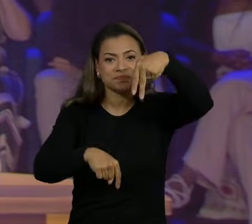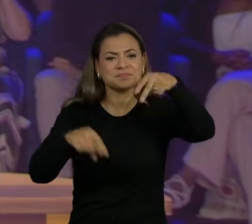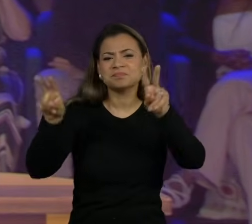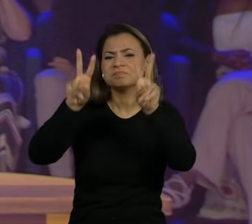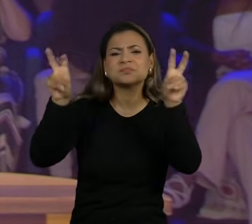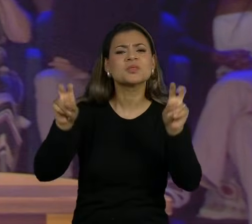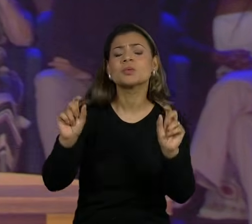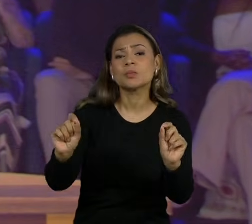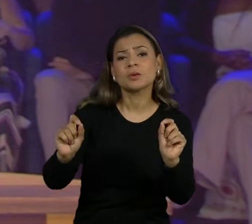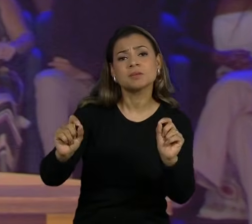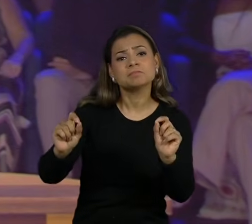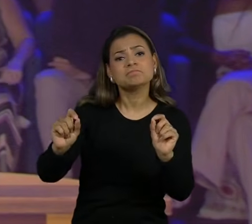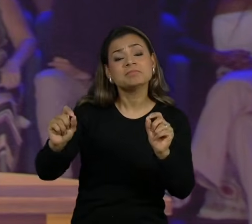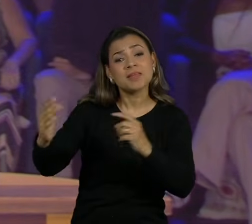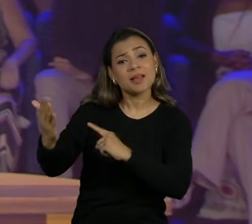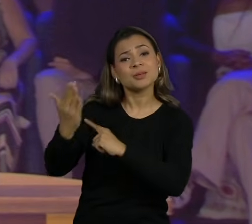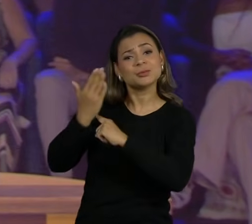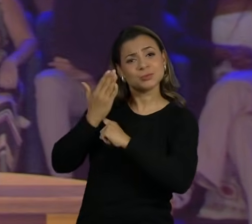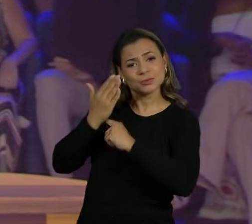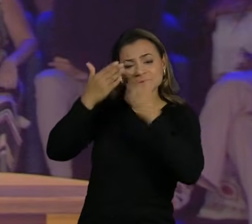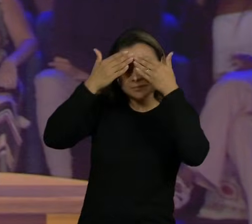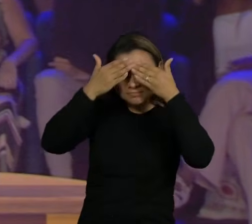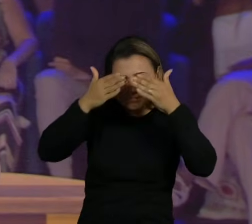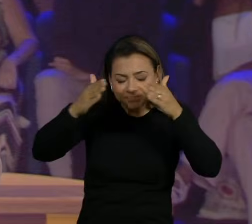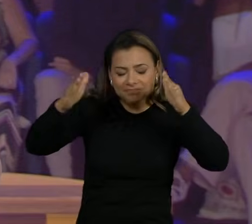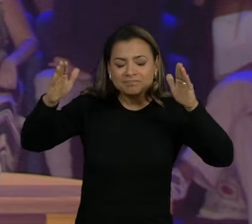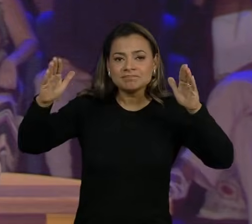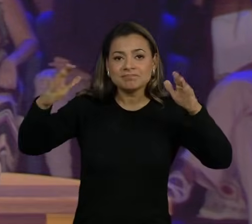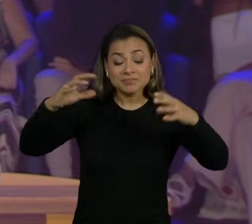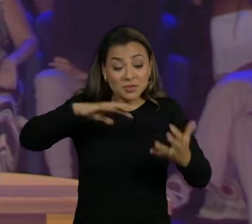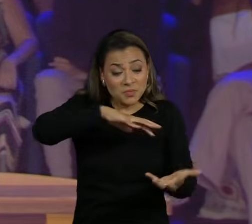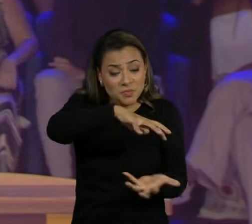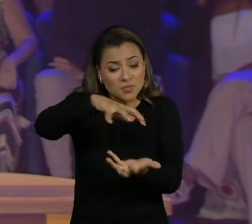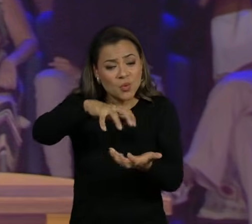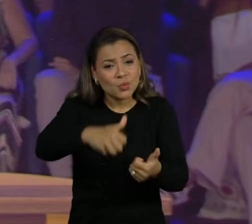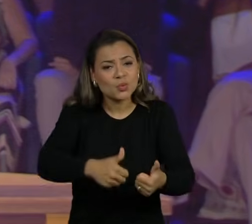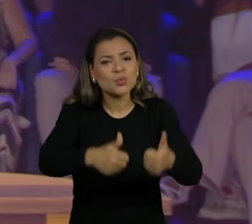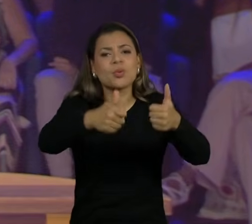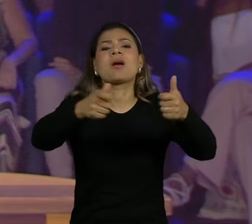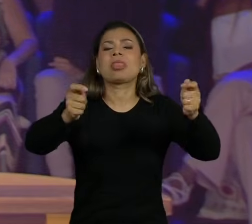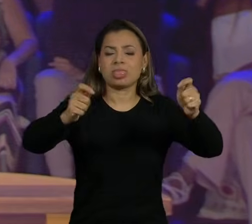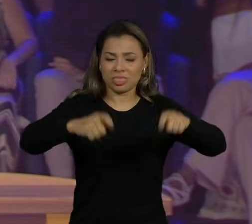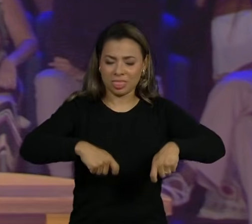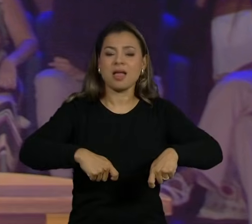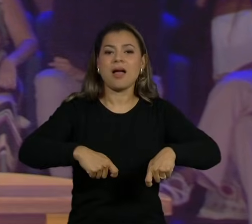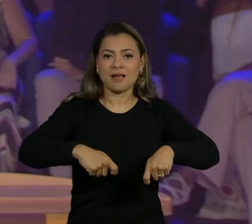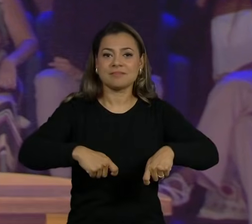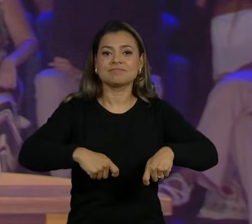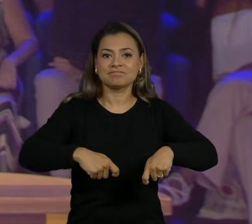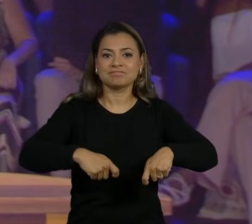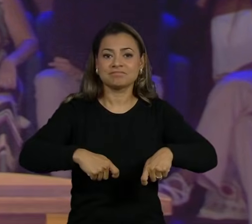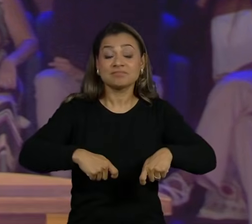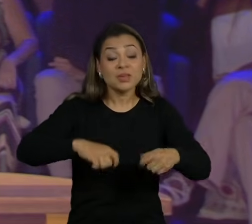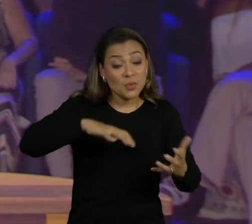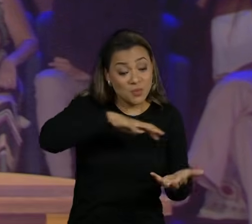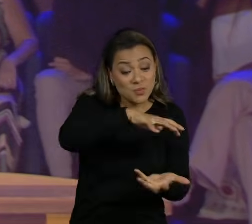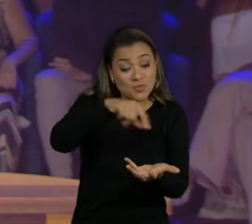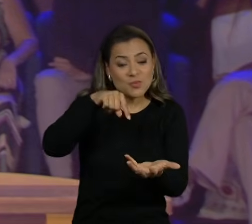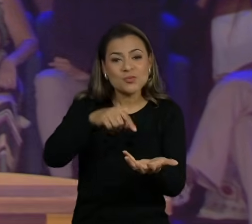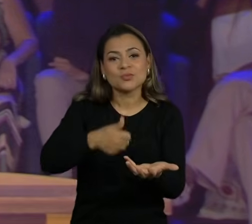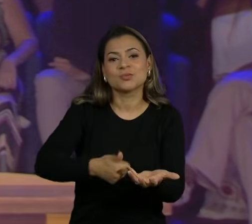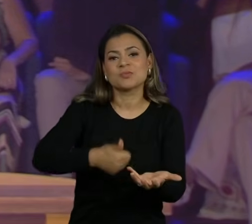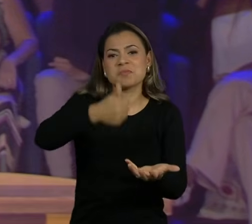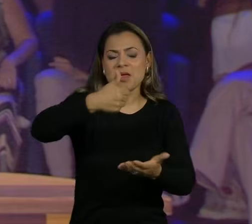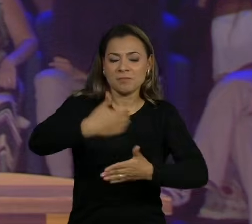nos ajuda a abrir os olhos e alimentar as mentes de um mundo que pode sim ter alma, de um mundo que pode ser